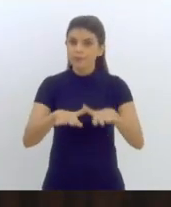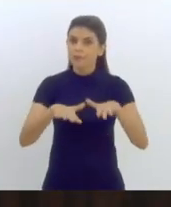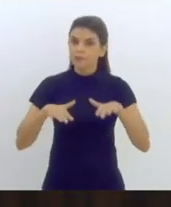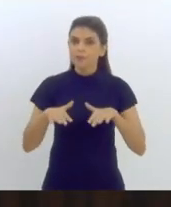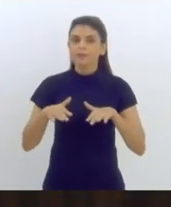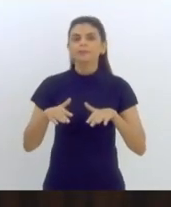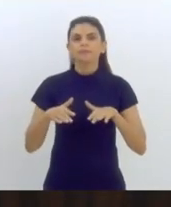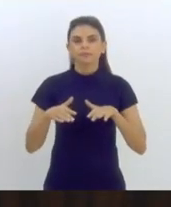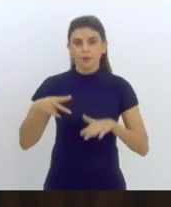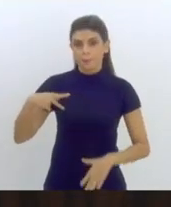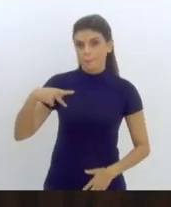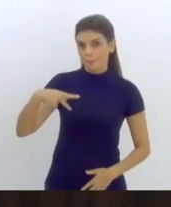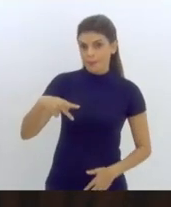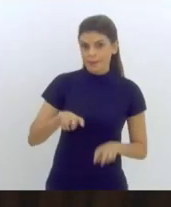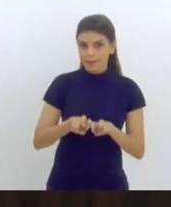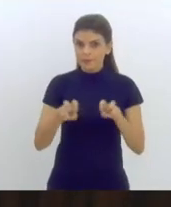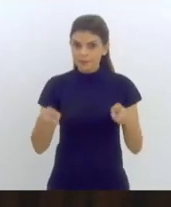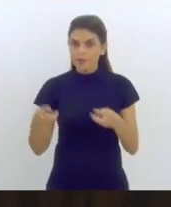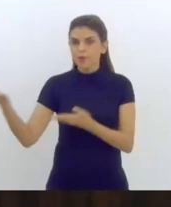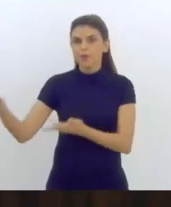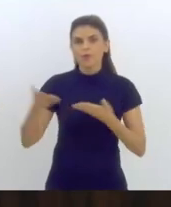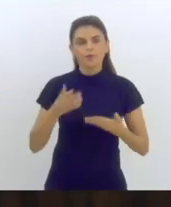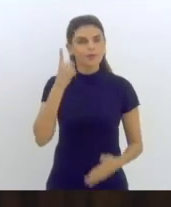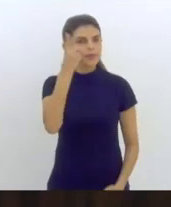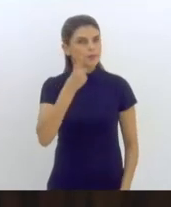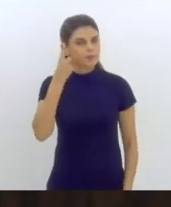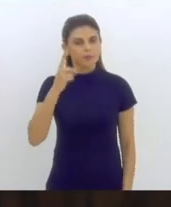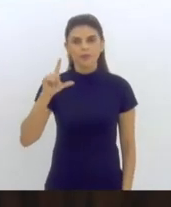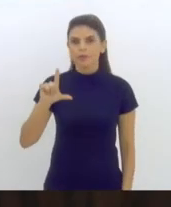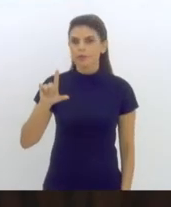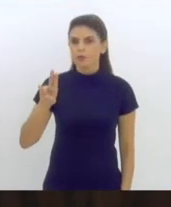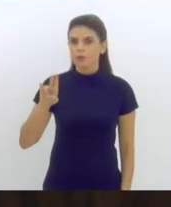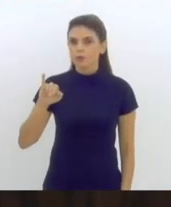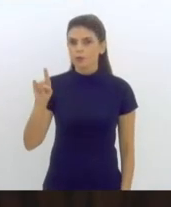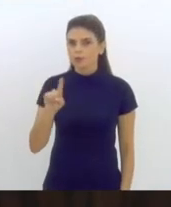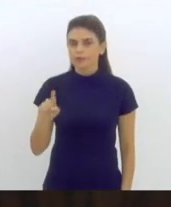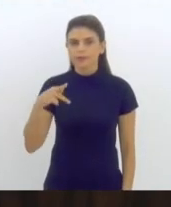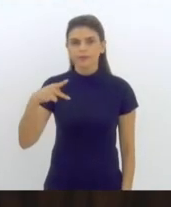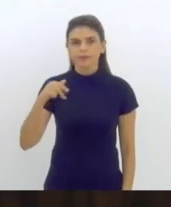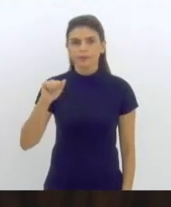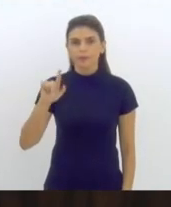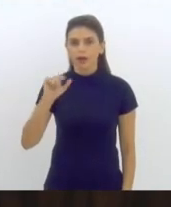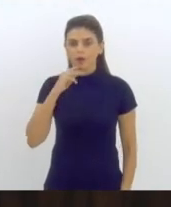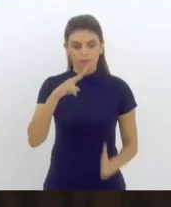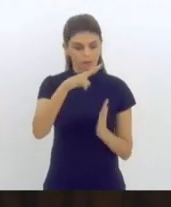convida o senhor deputado Luiz Paulo para fazer a leitura da ata da sessão anterior.